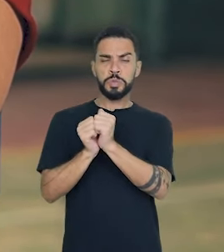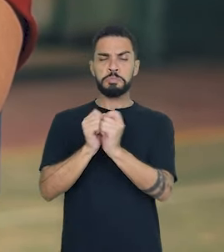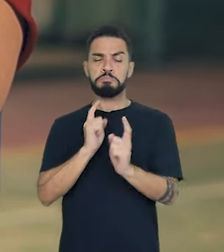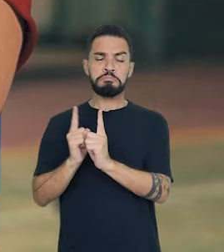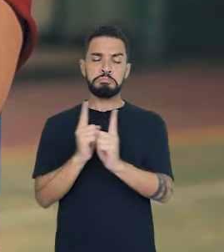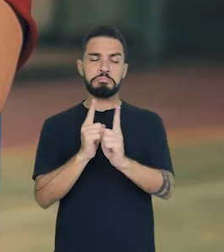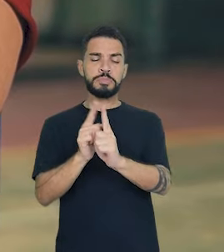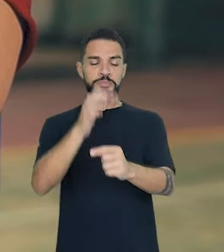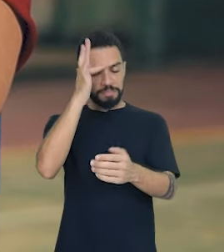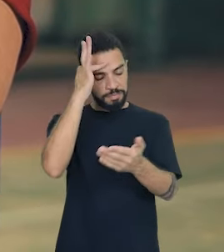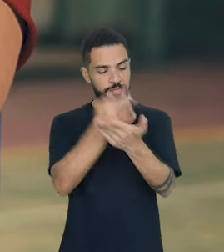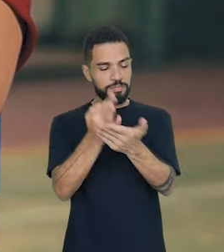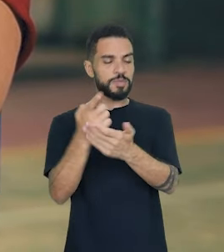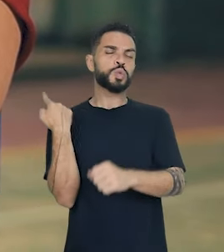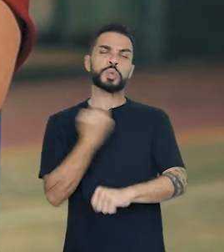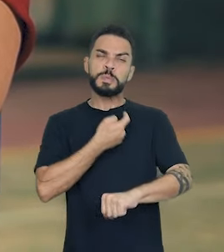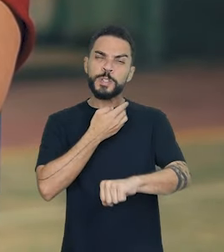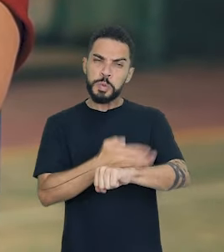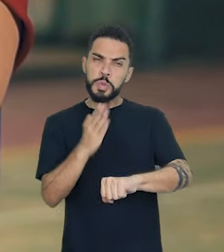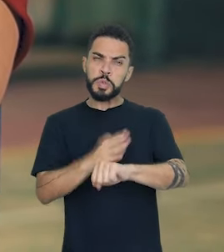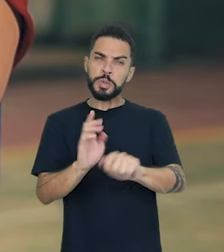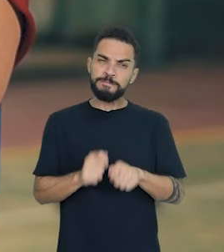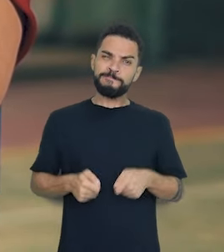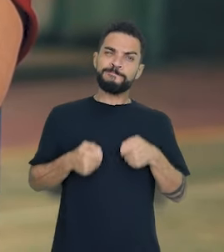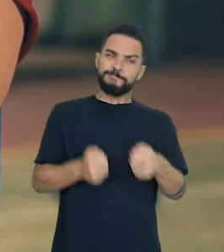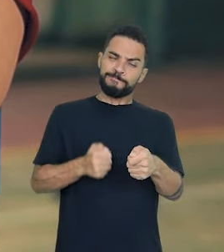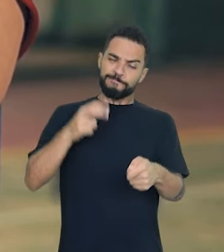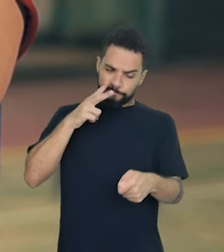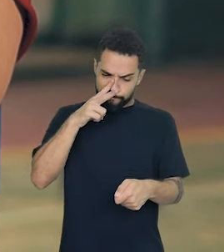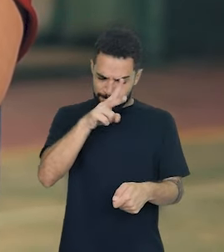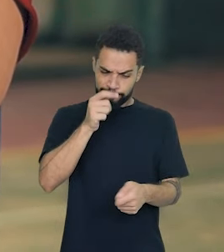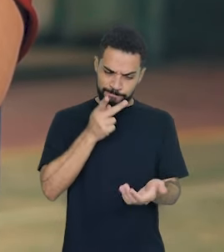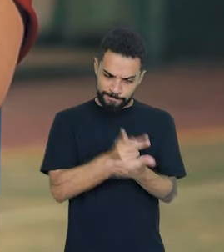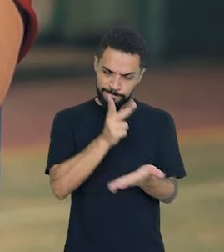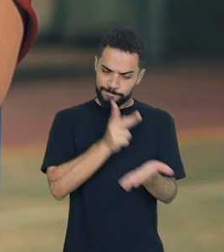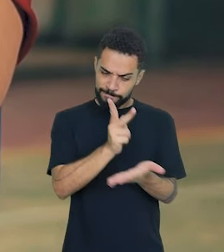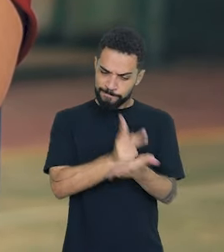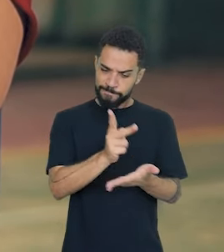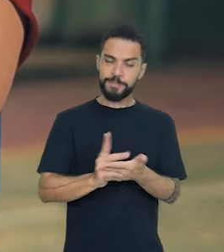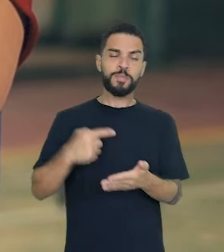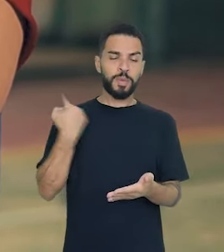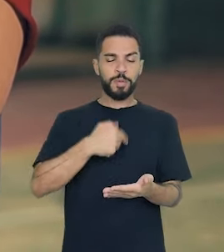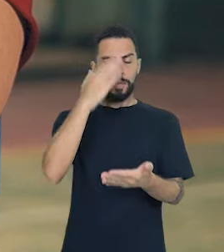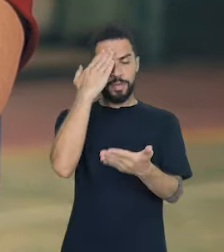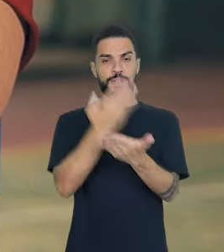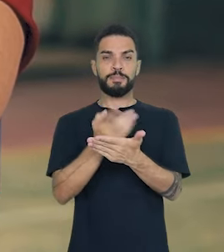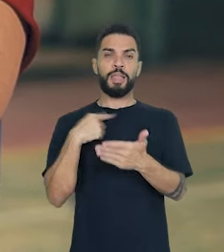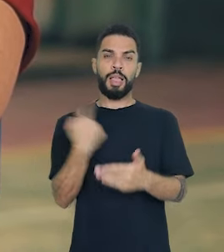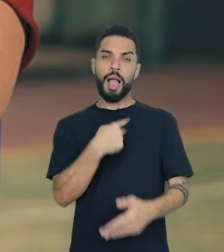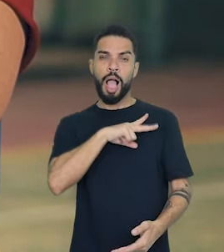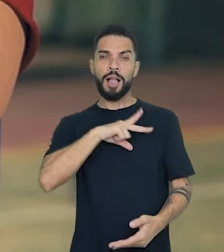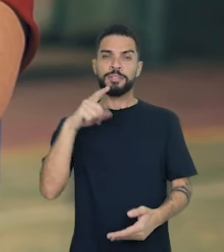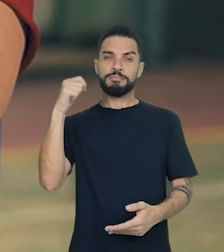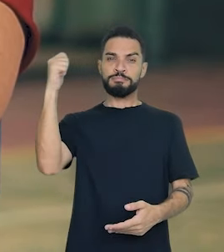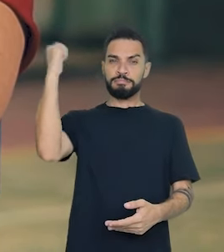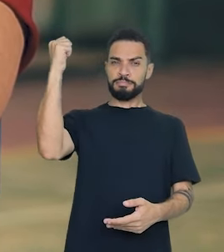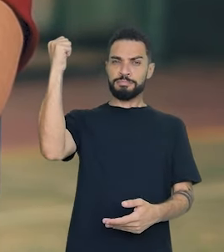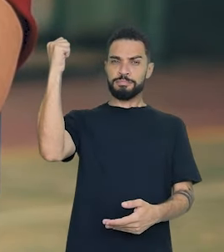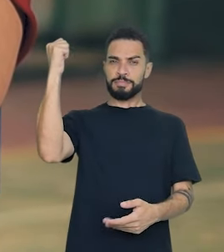fé, com o ensaio, com a dedicação, com a confiança, e nós conseguimos o título